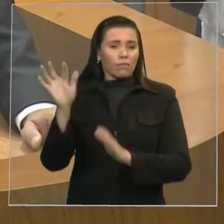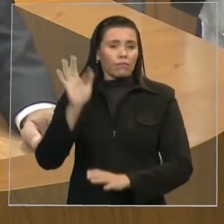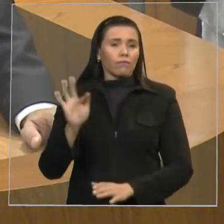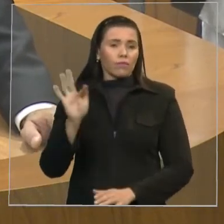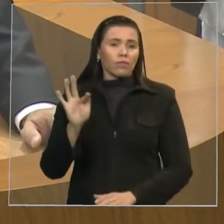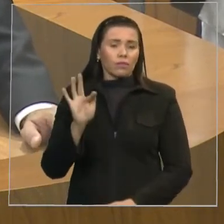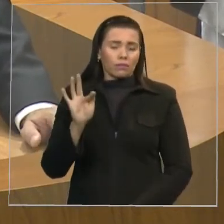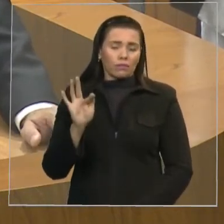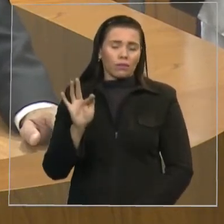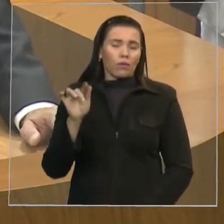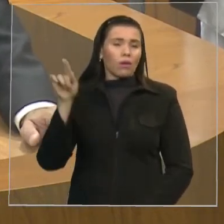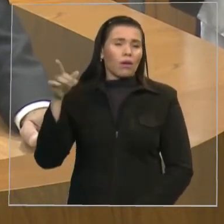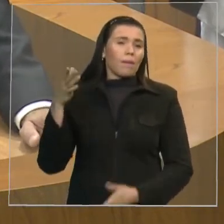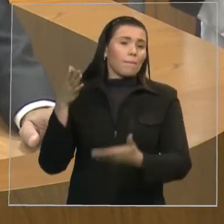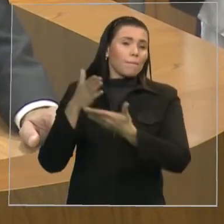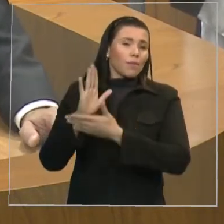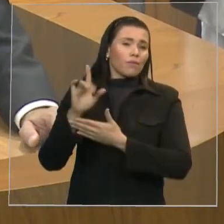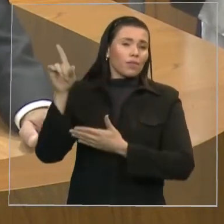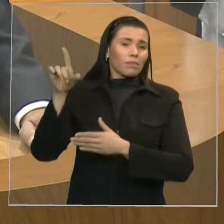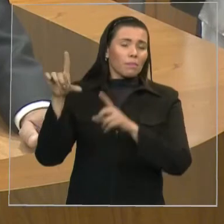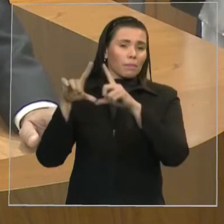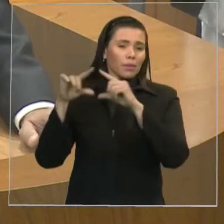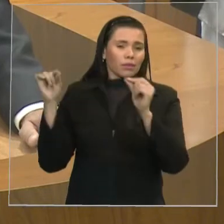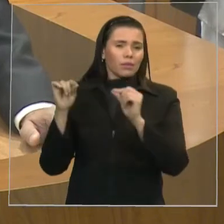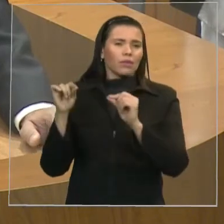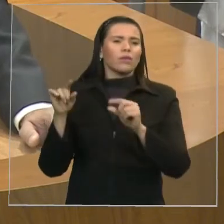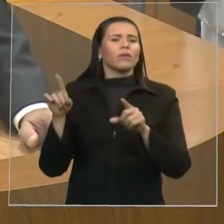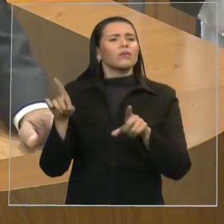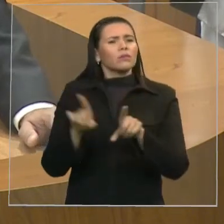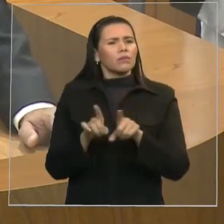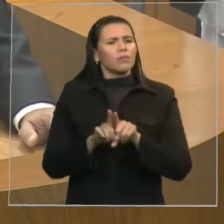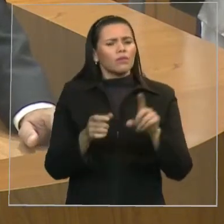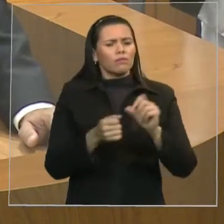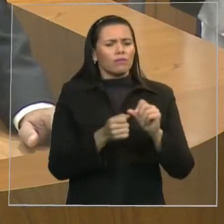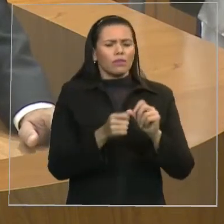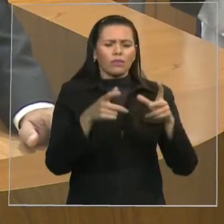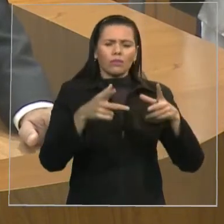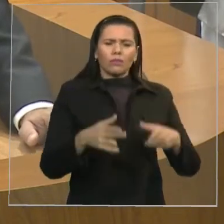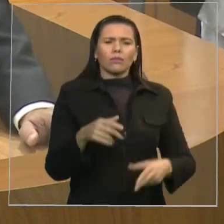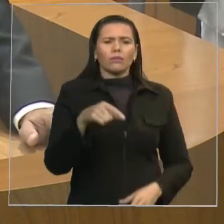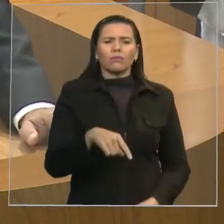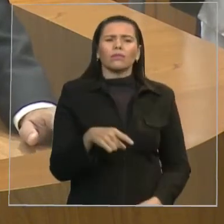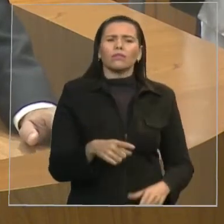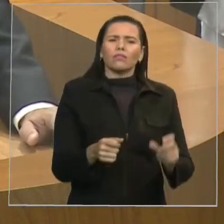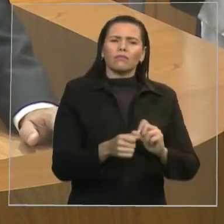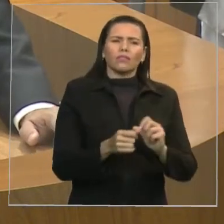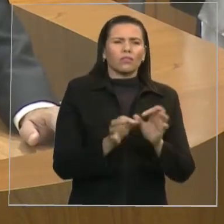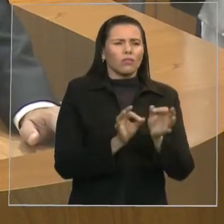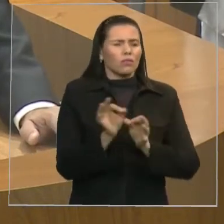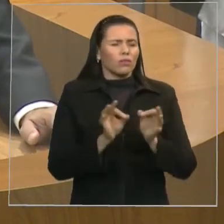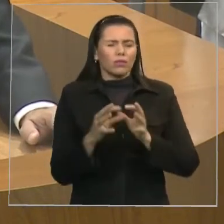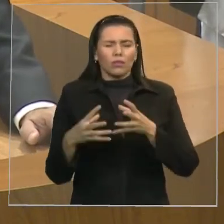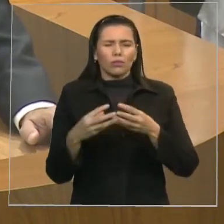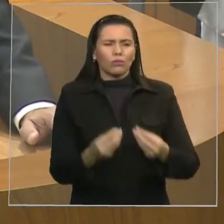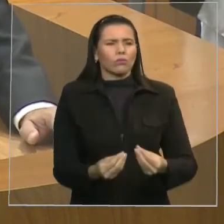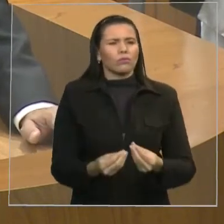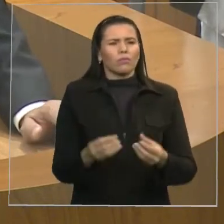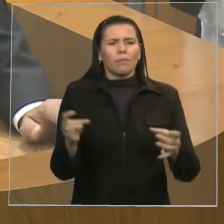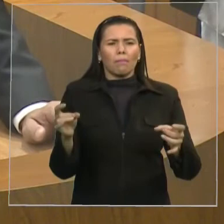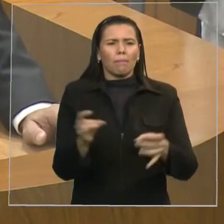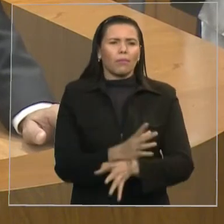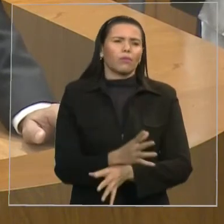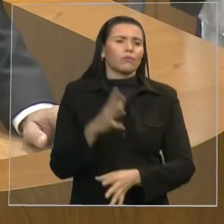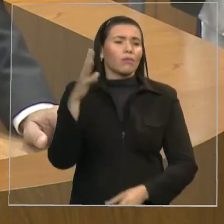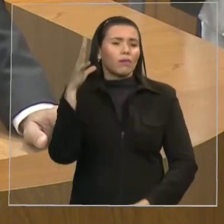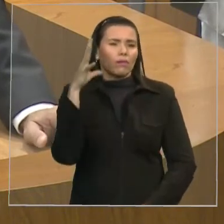de emancipação do povoado, haja vista que a população mesmo reconhece que possam preencher os requisitos. Então, todos